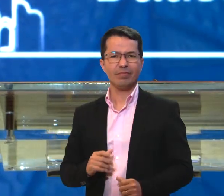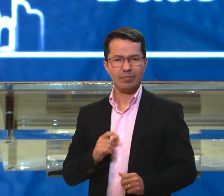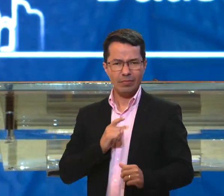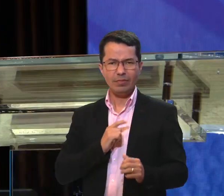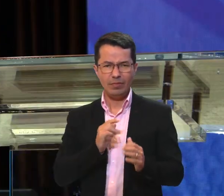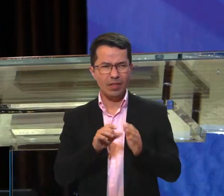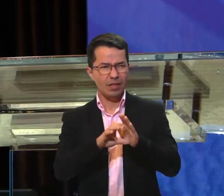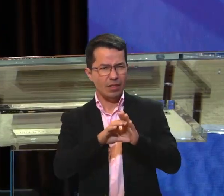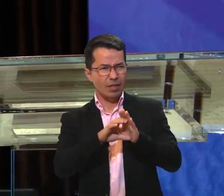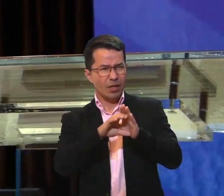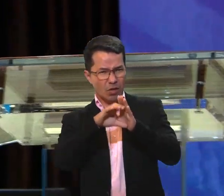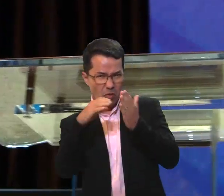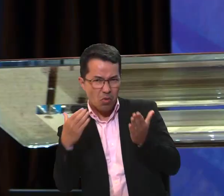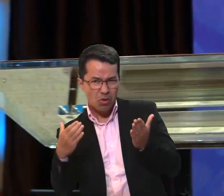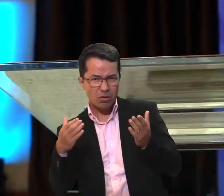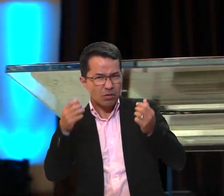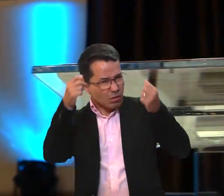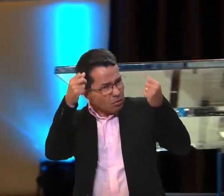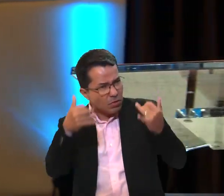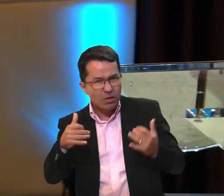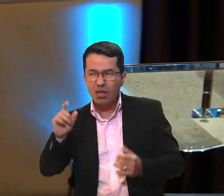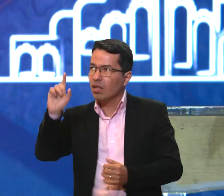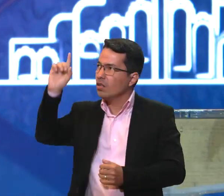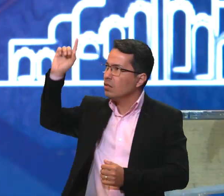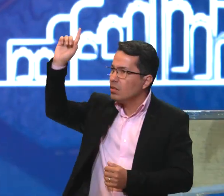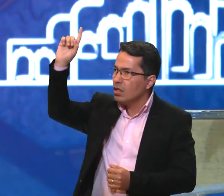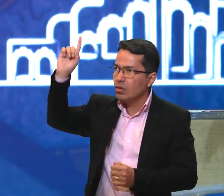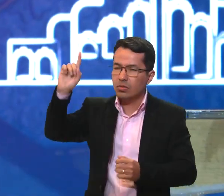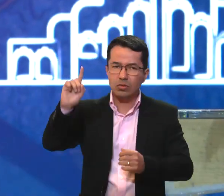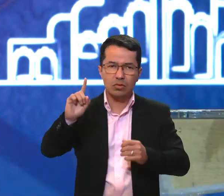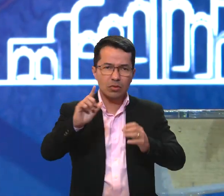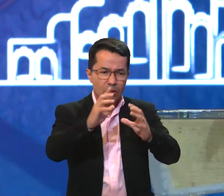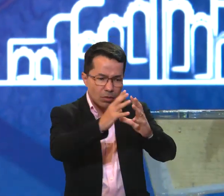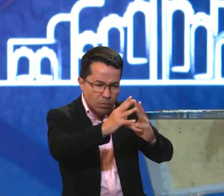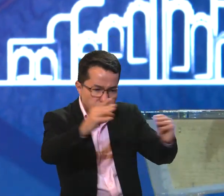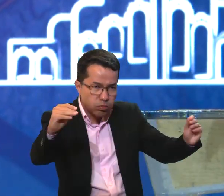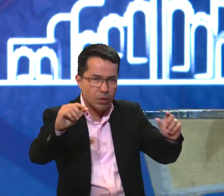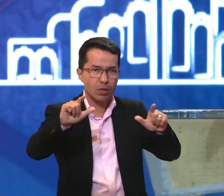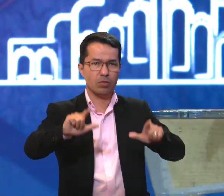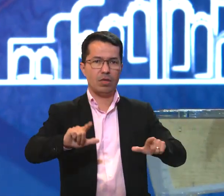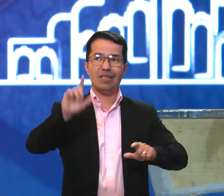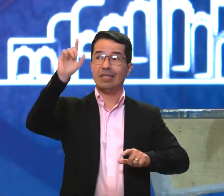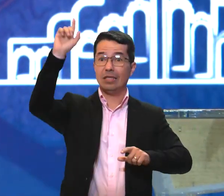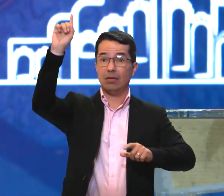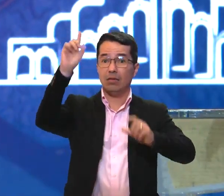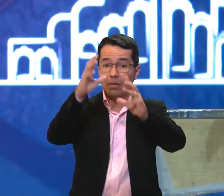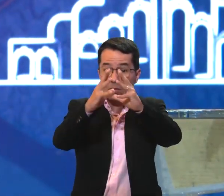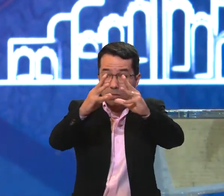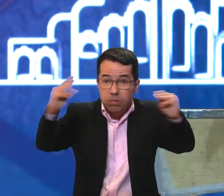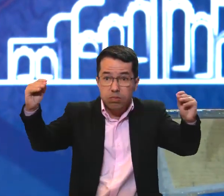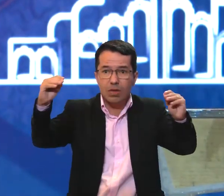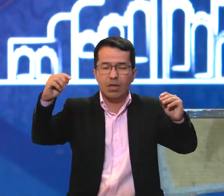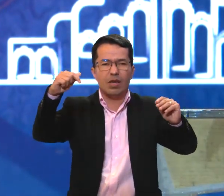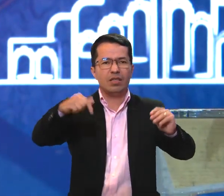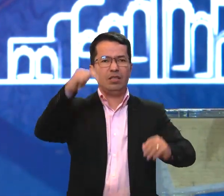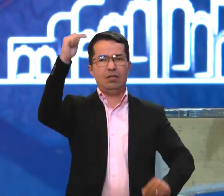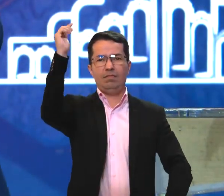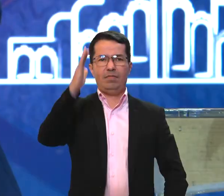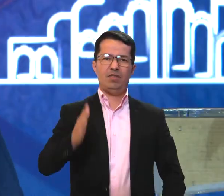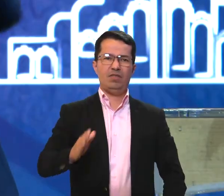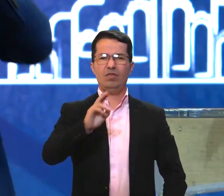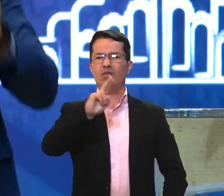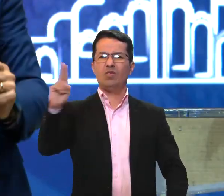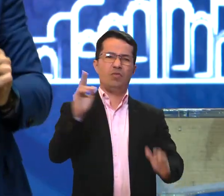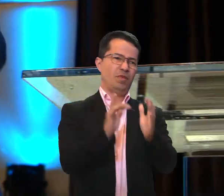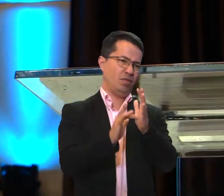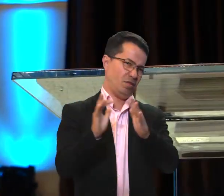vai falar de um Deus que cura lugares. Deus vai curar a nossa terra em nome de Jesus. Ele pode curar a tua casa, Ele pode curar